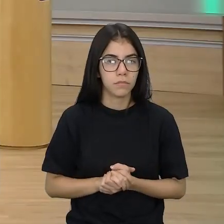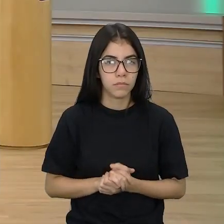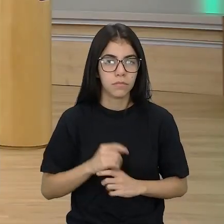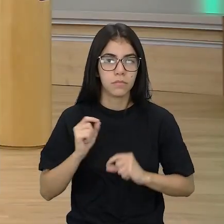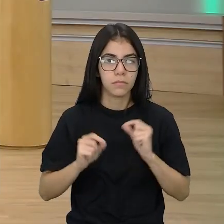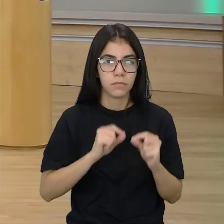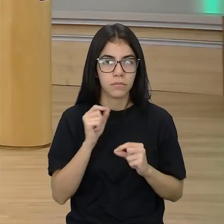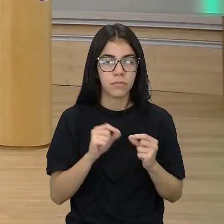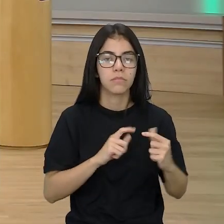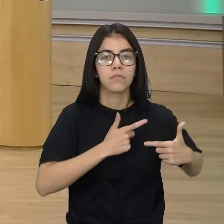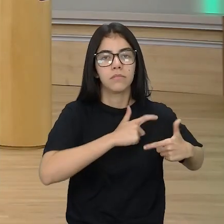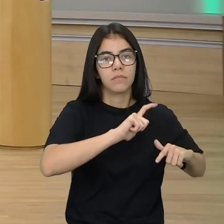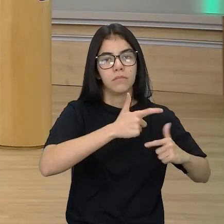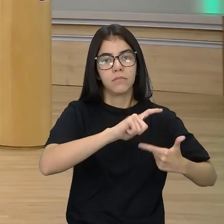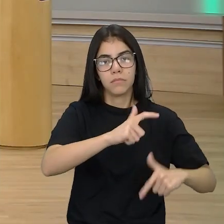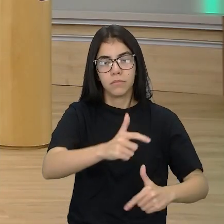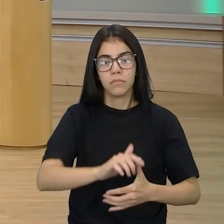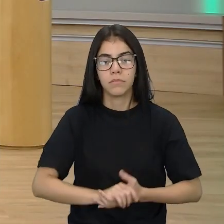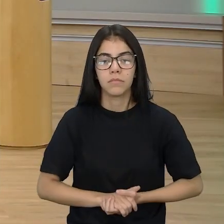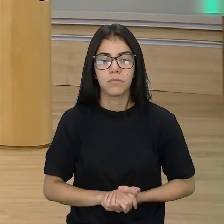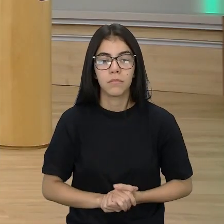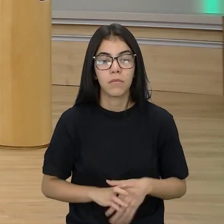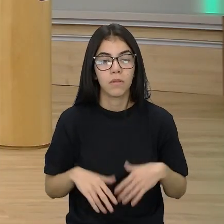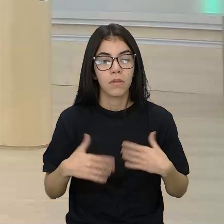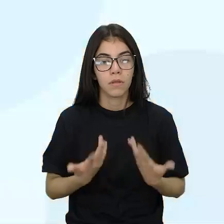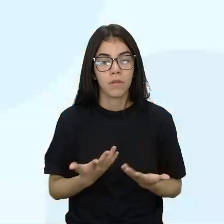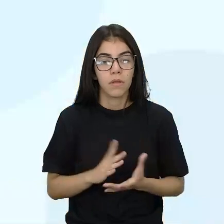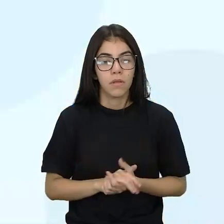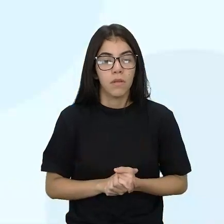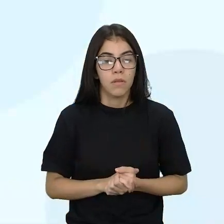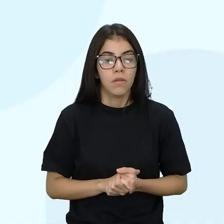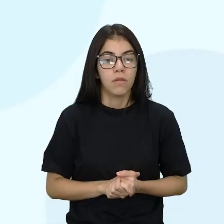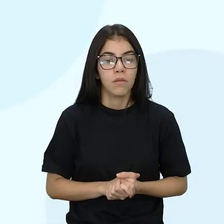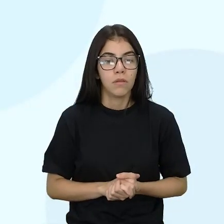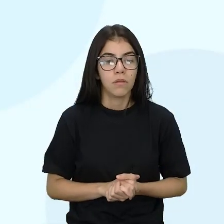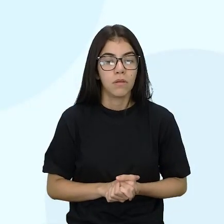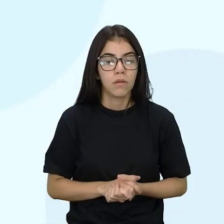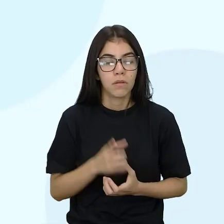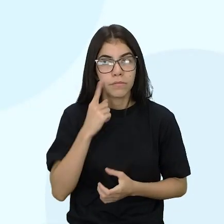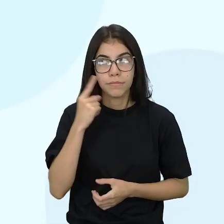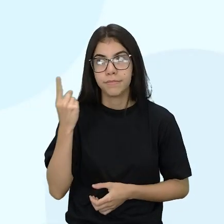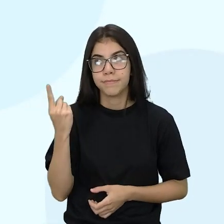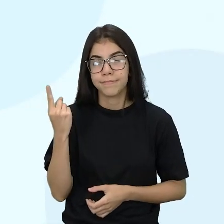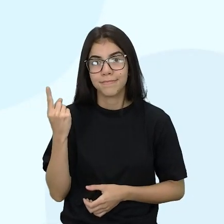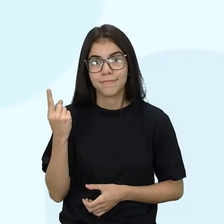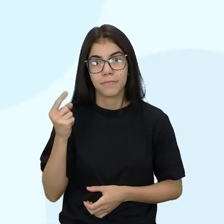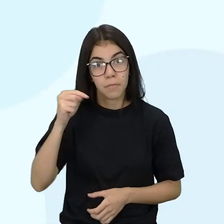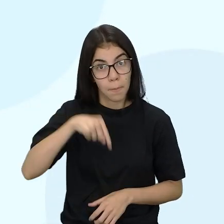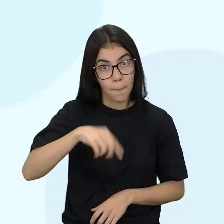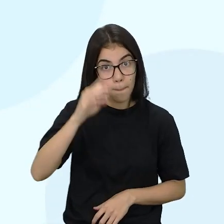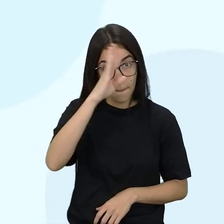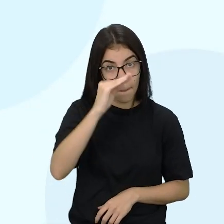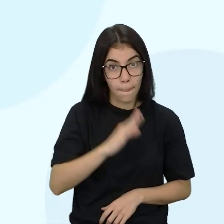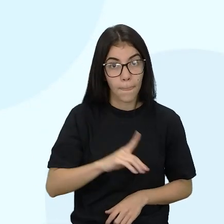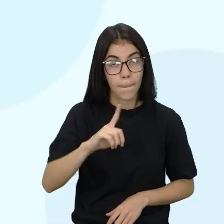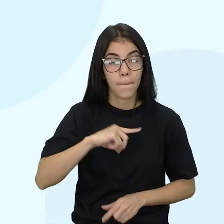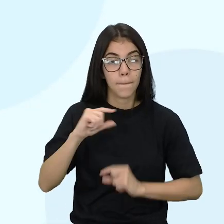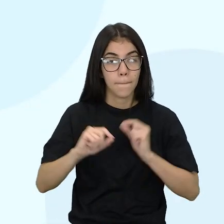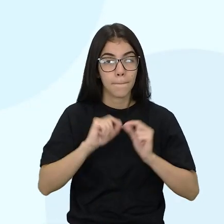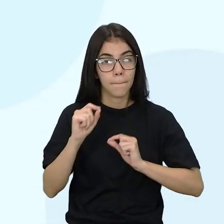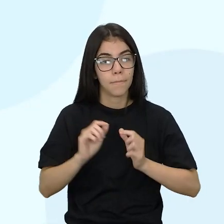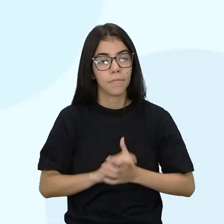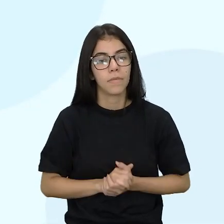de tradição. E olha só, pessoal, no Brasil existe